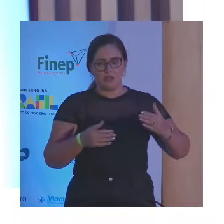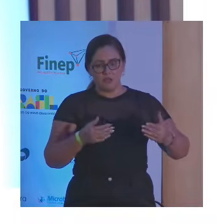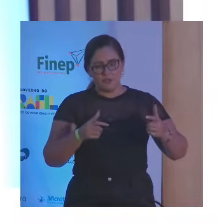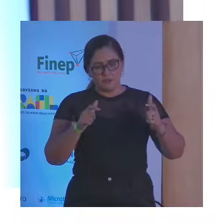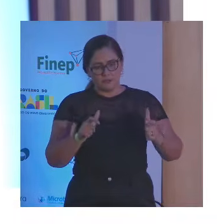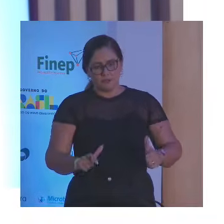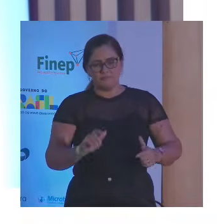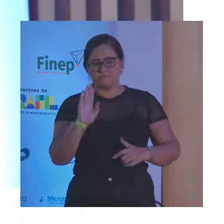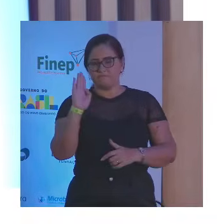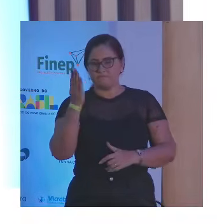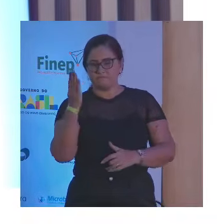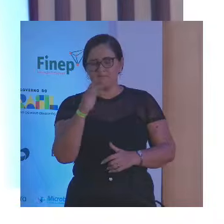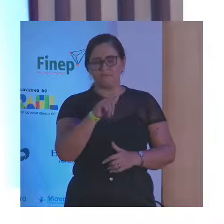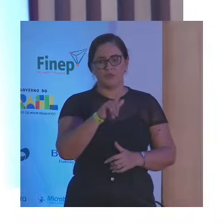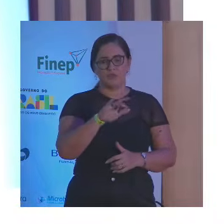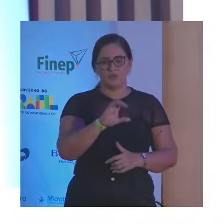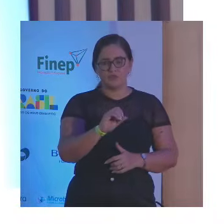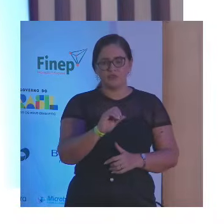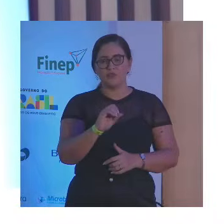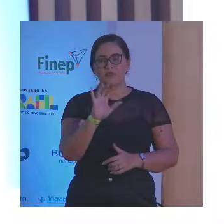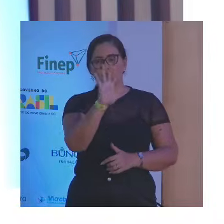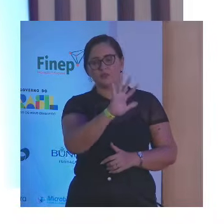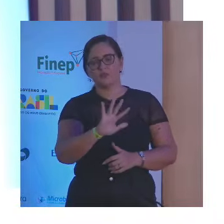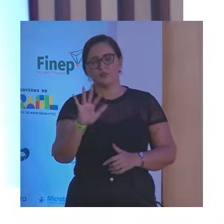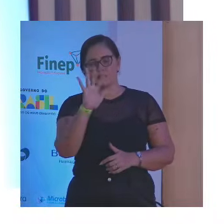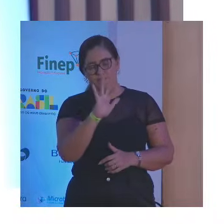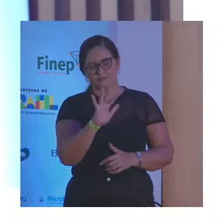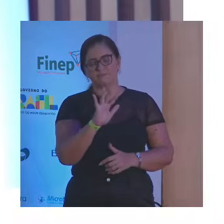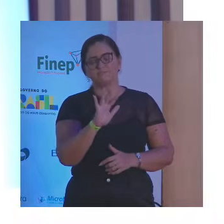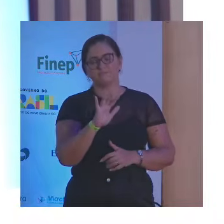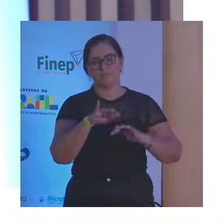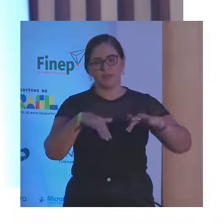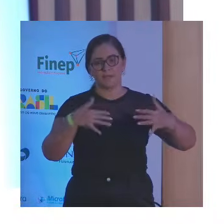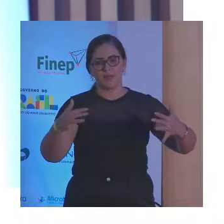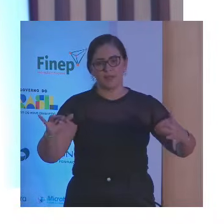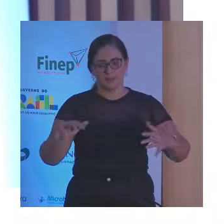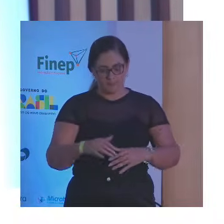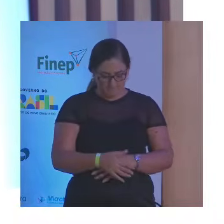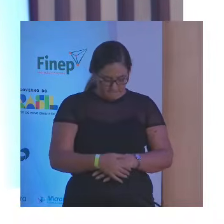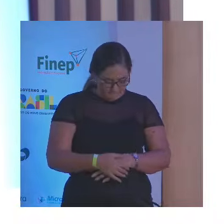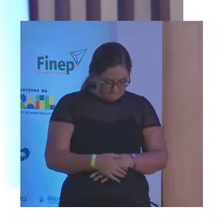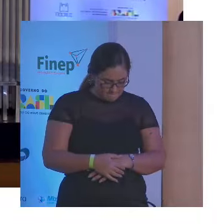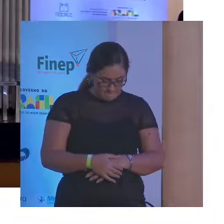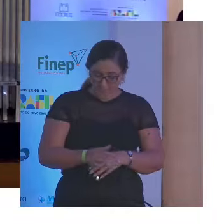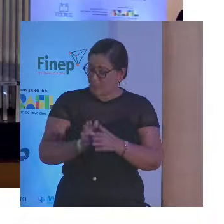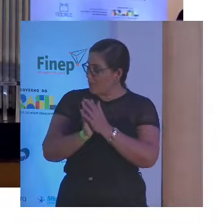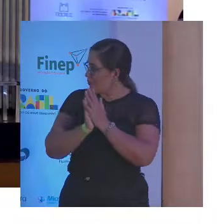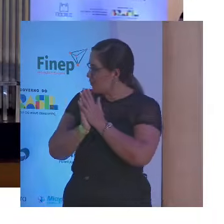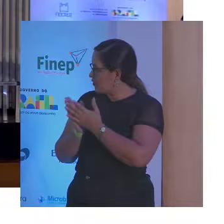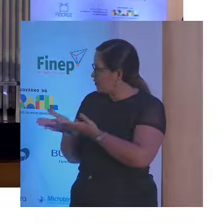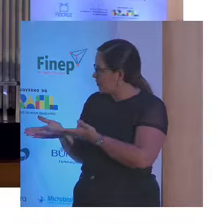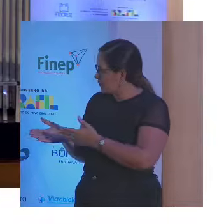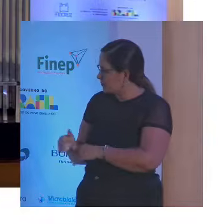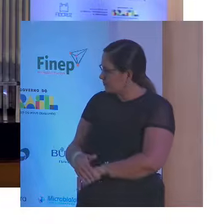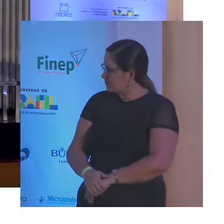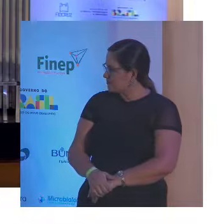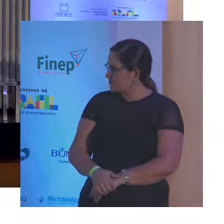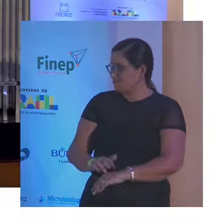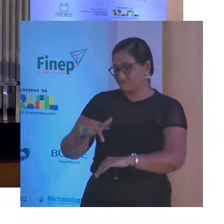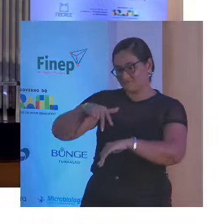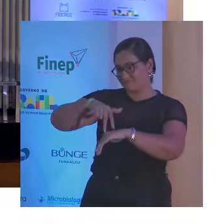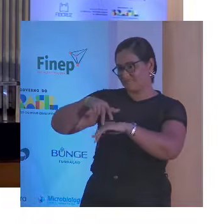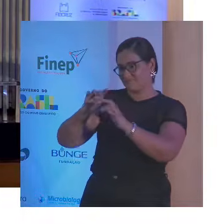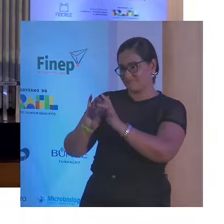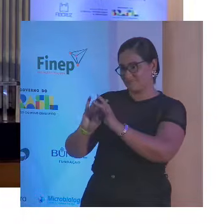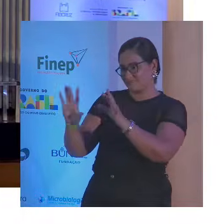geológica, geologia e geomorfologia costeira e marinha. Nils, por favor, o palco é seu.